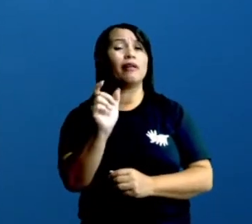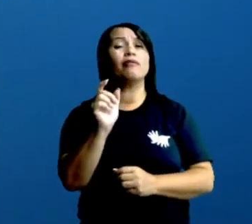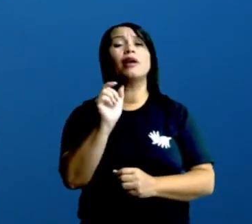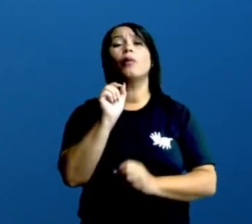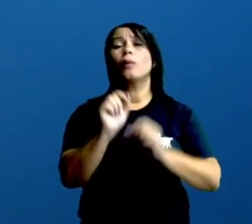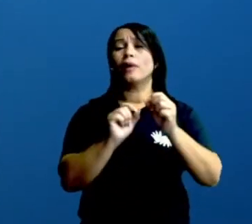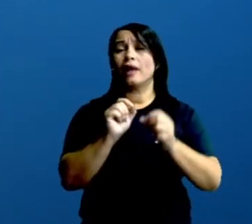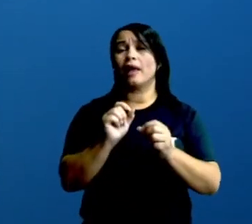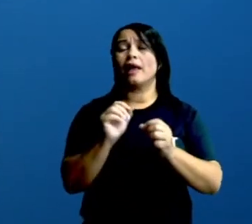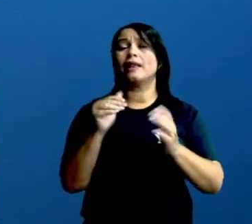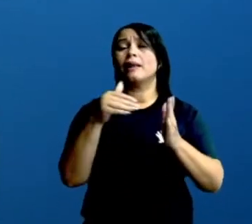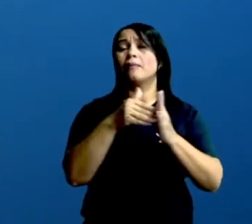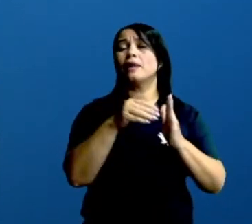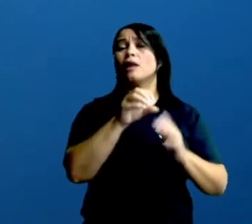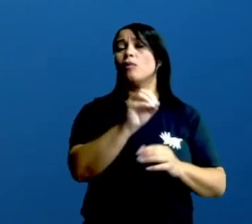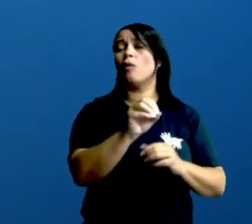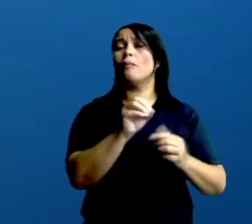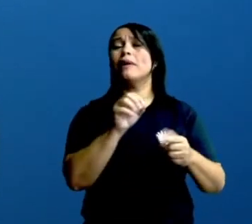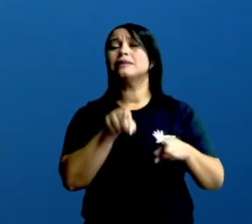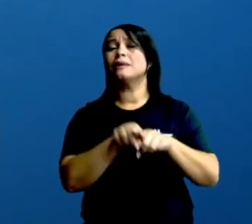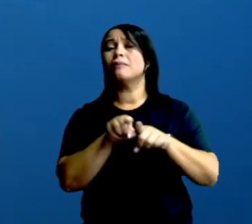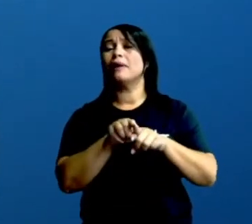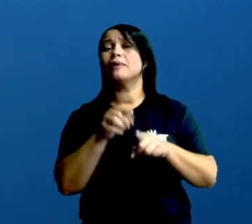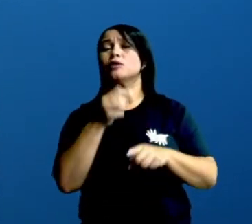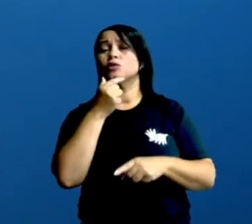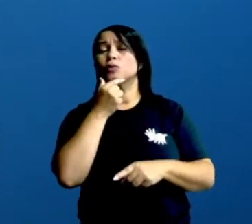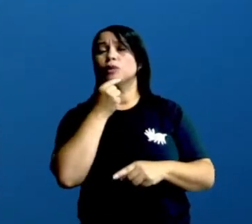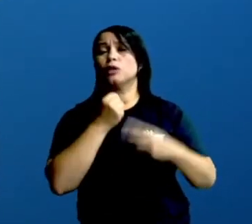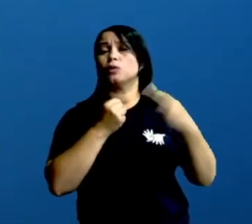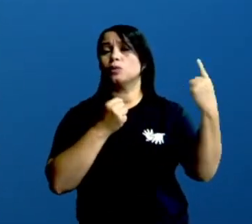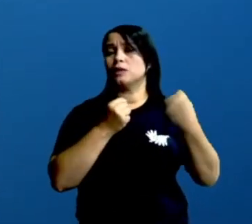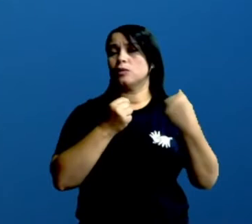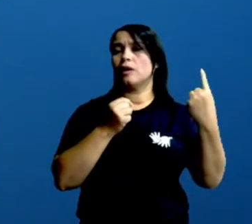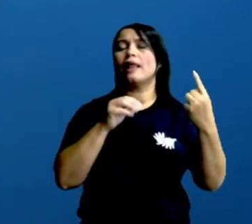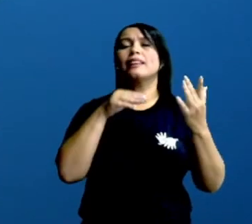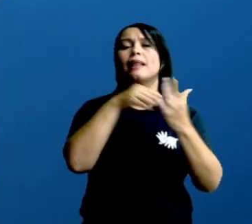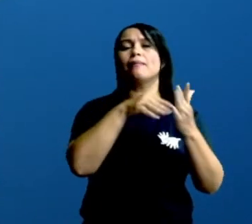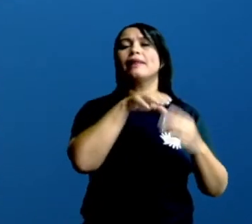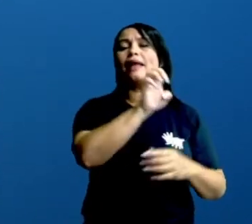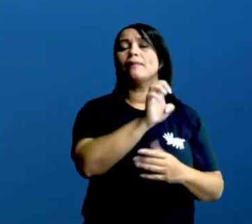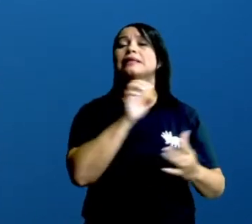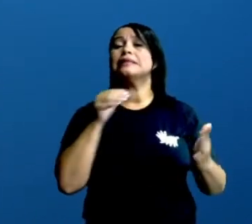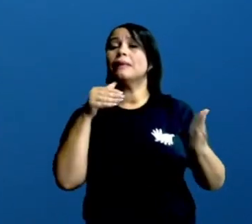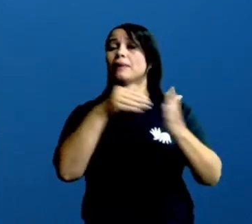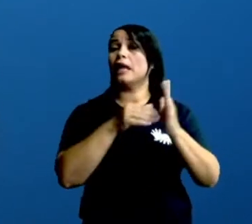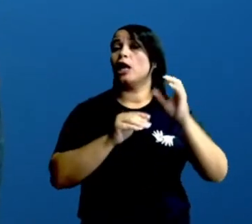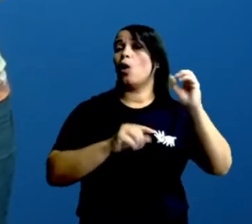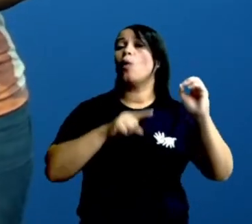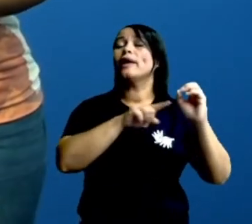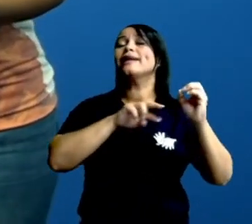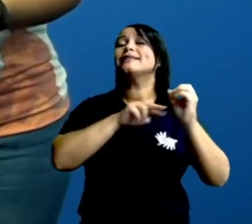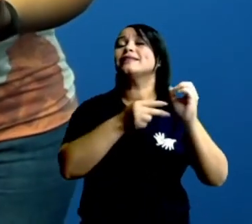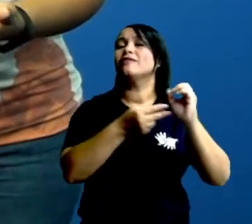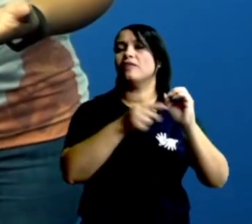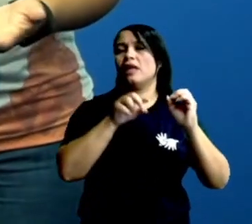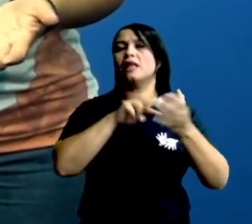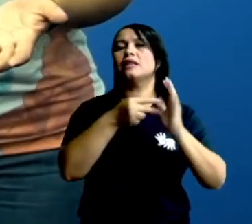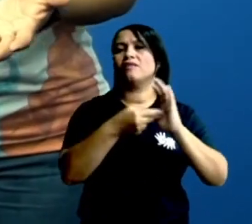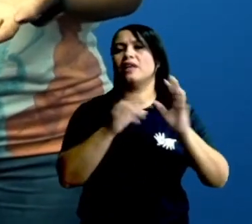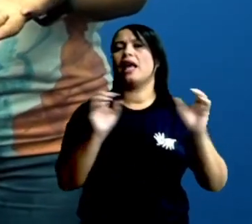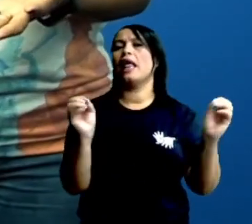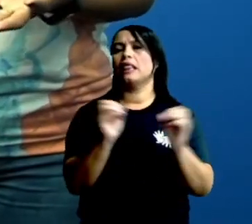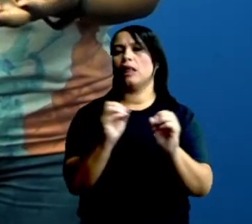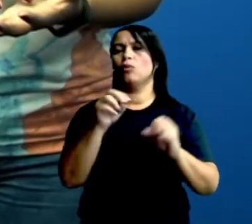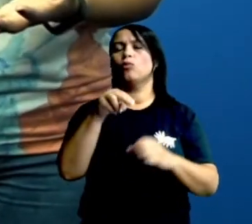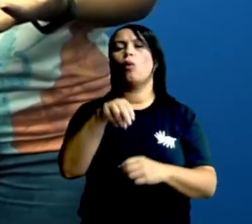singular terminam em E. Então, quando você vê ele no singular terminado em O, você já sabe que ele é neutro.